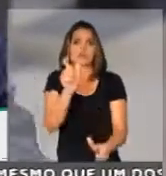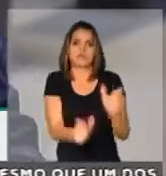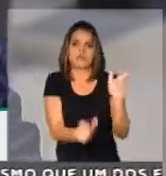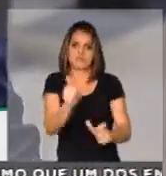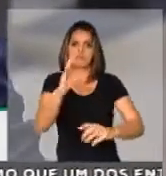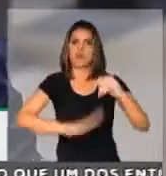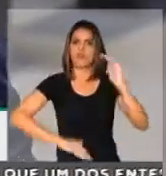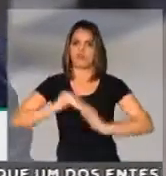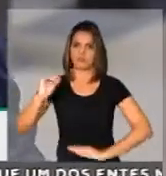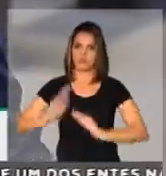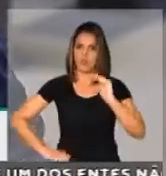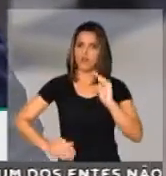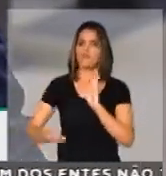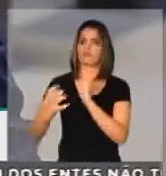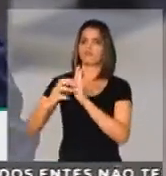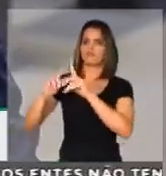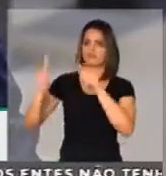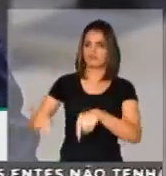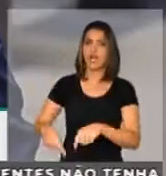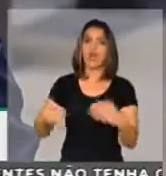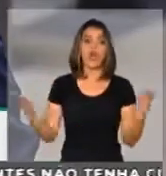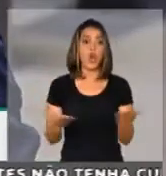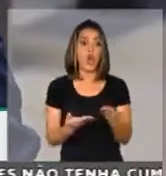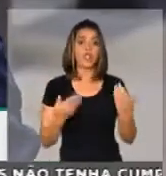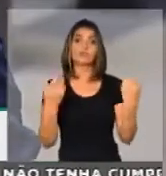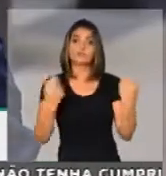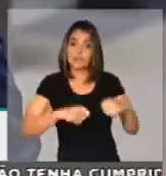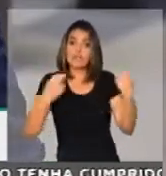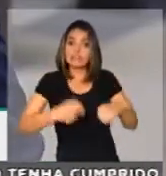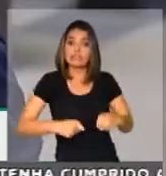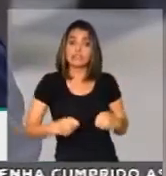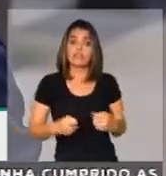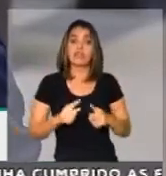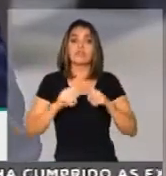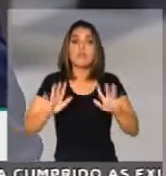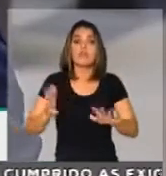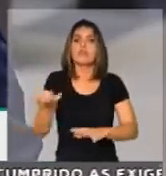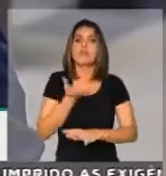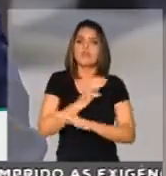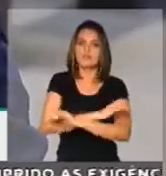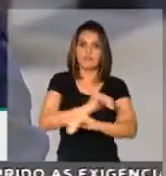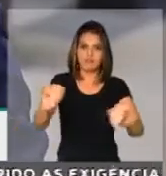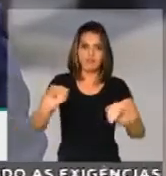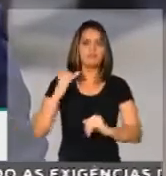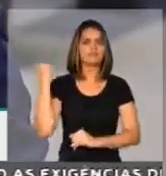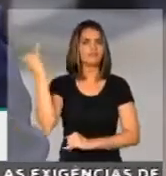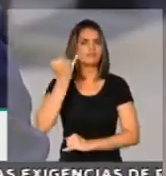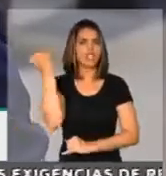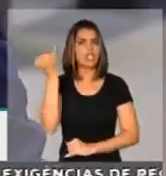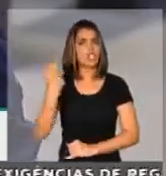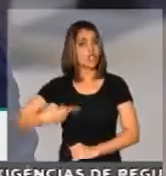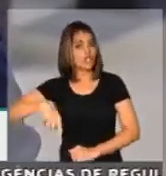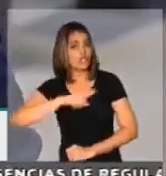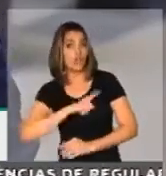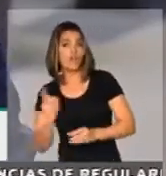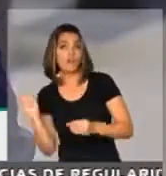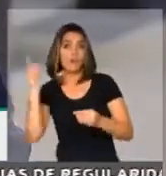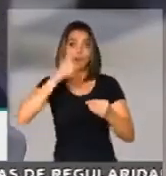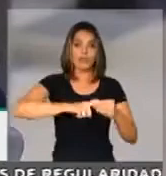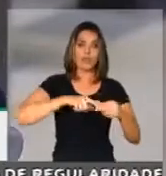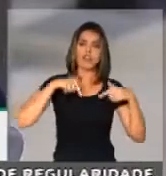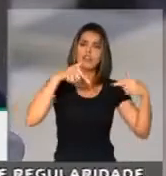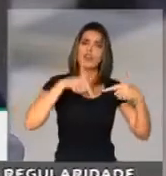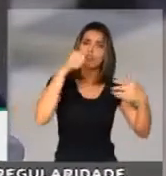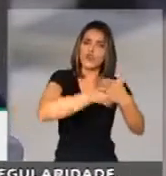que necessita de política agrária e agrícola. Então eu queria dizer que seria importante nós retomarmos essa luta, e eu tenho